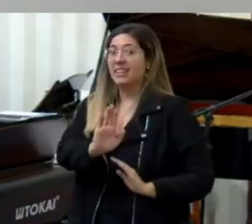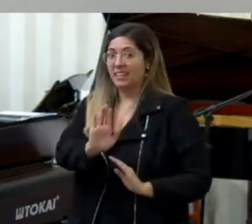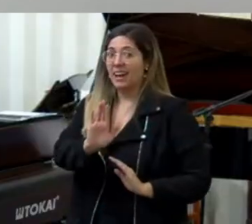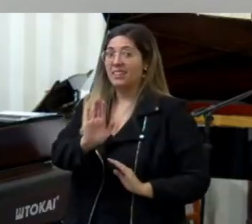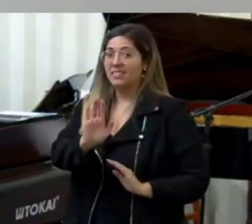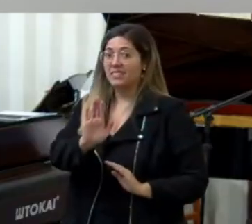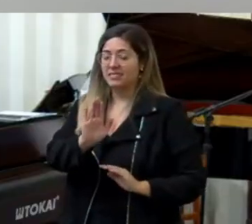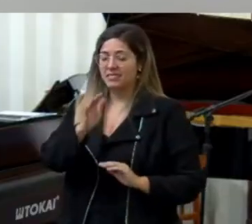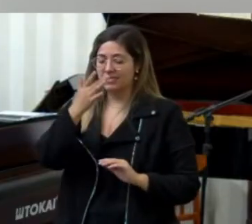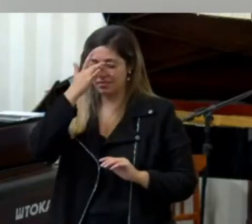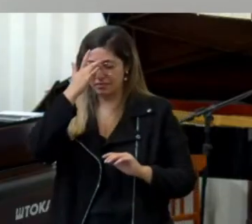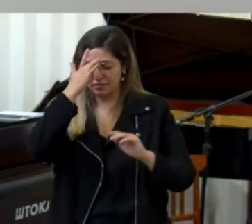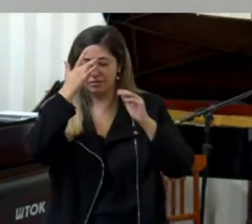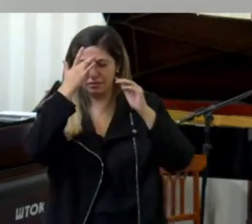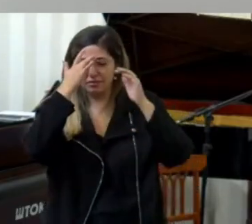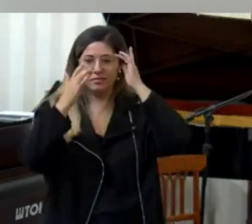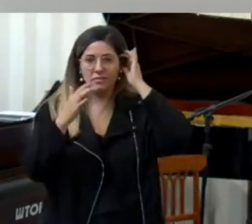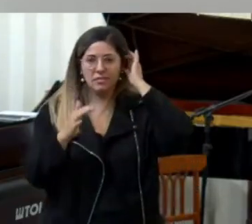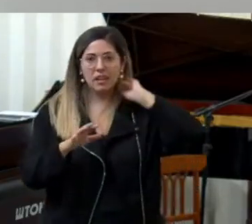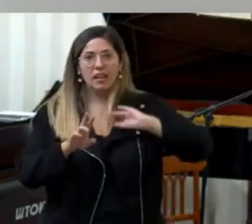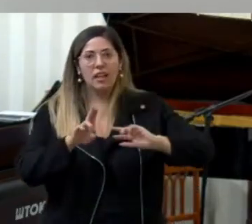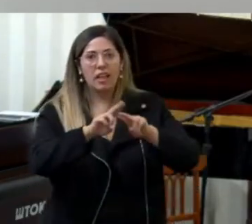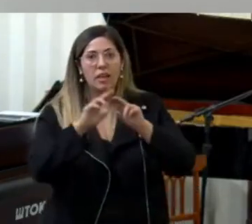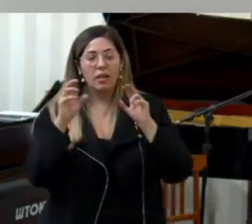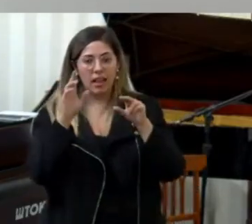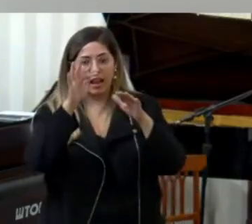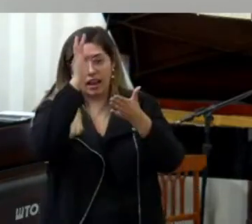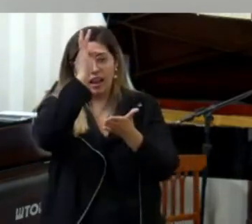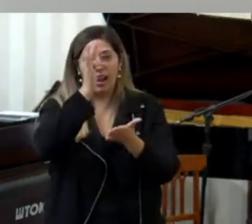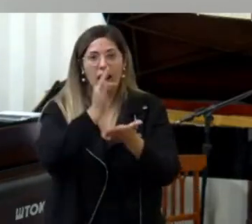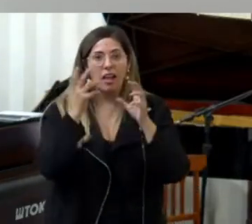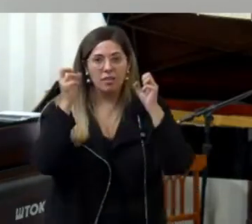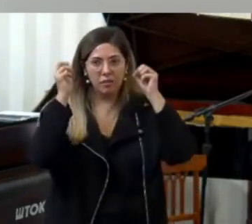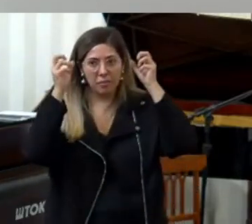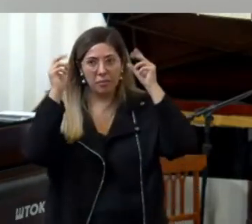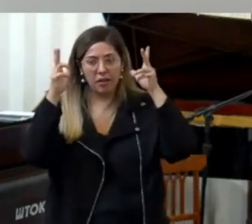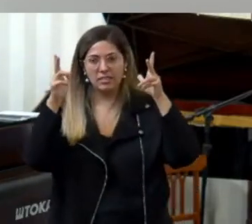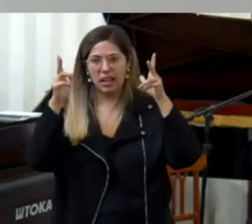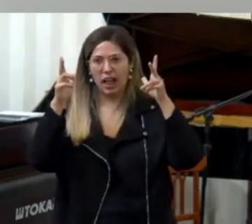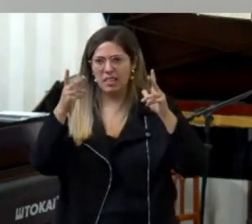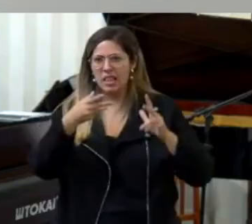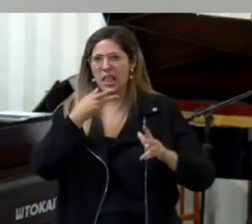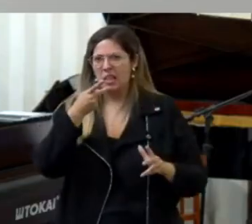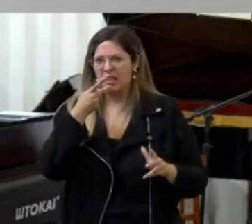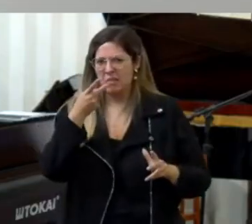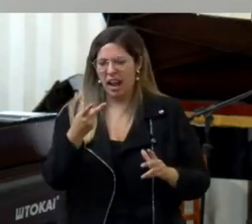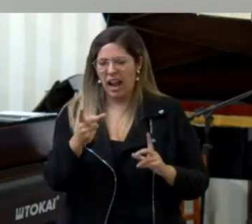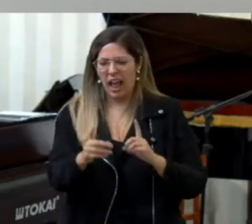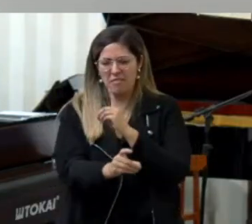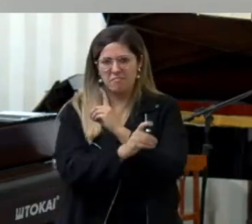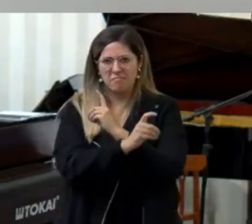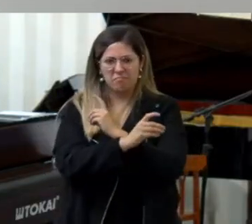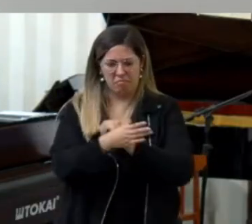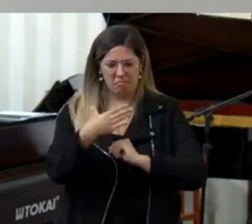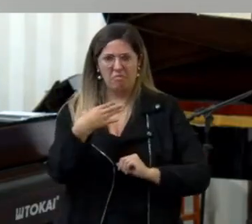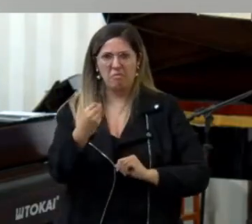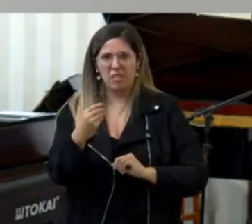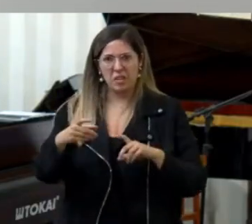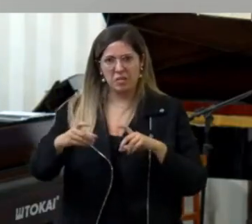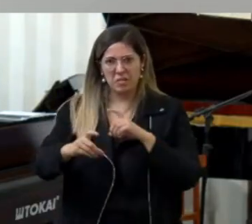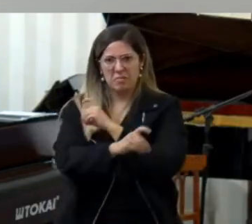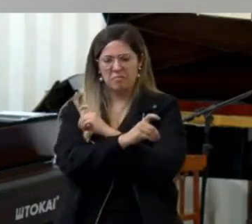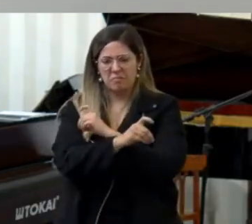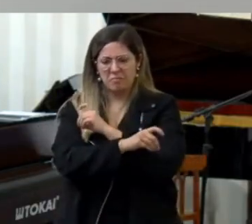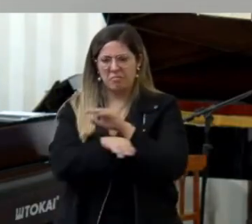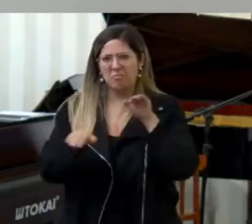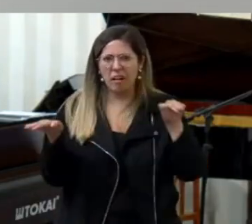o autor aos Hebreus disse: pela fé Moisés, quando já adulto, recusou ser chamado filho da filha de Faraó, preferindo ser maltratado junto com o